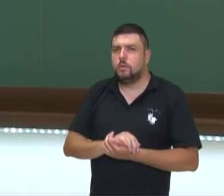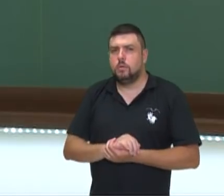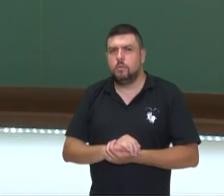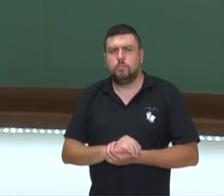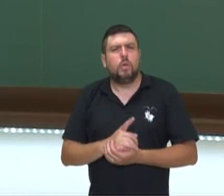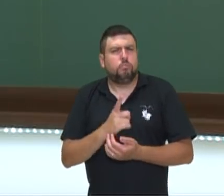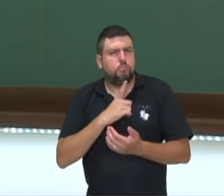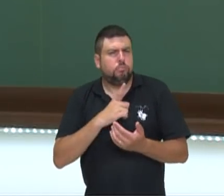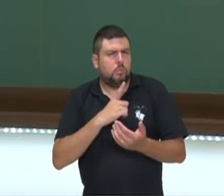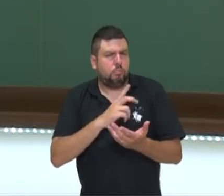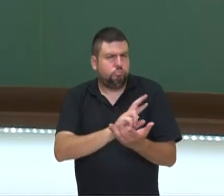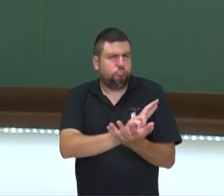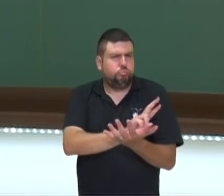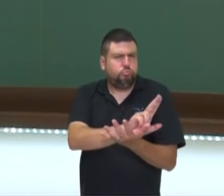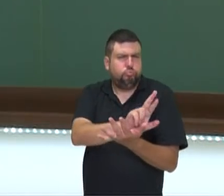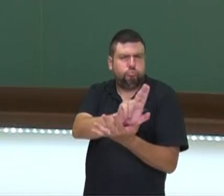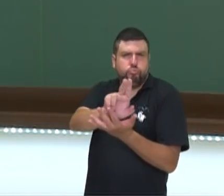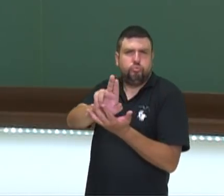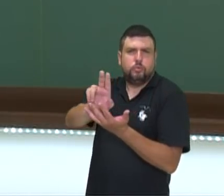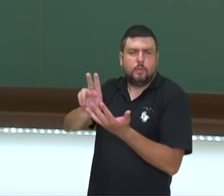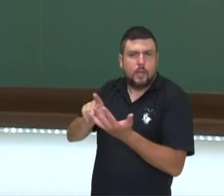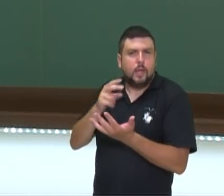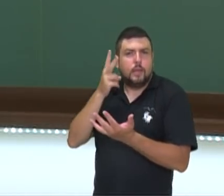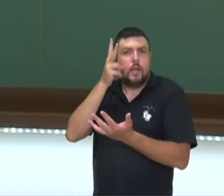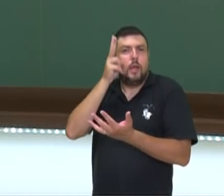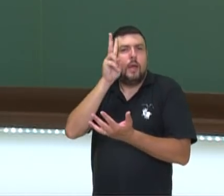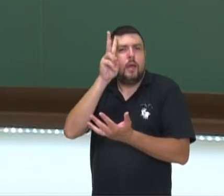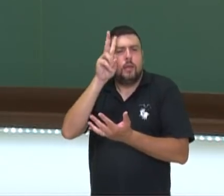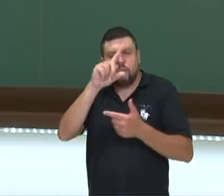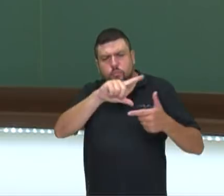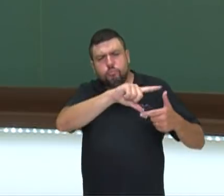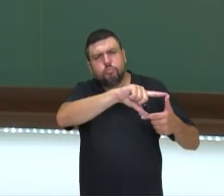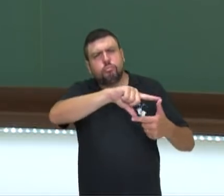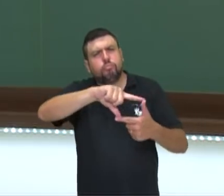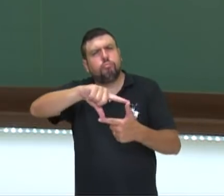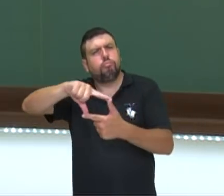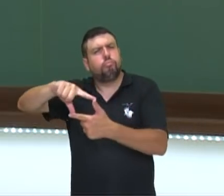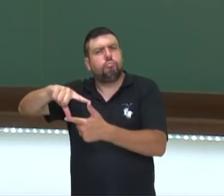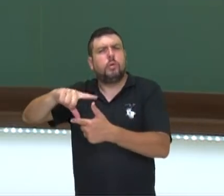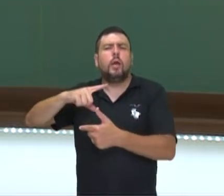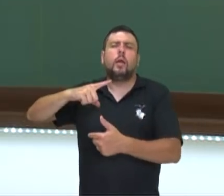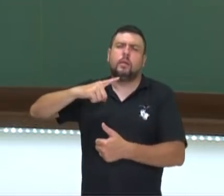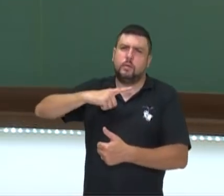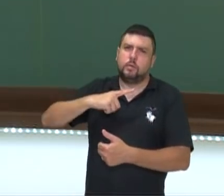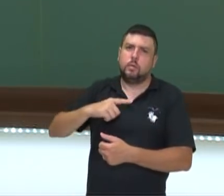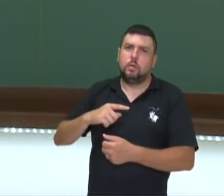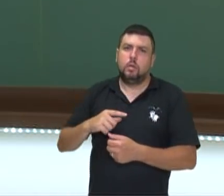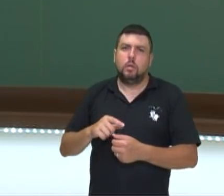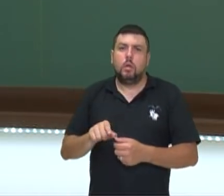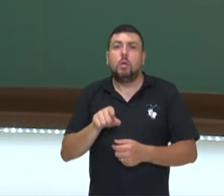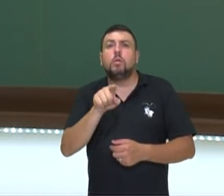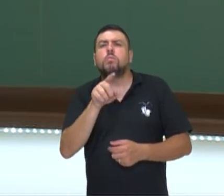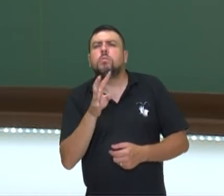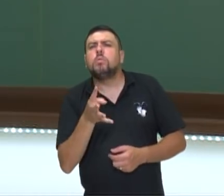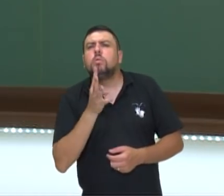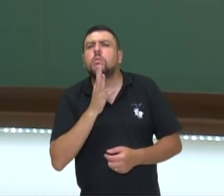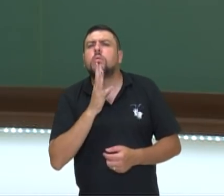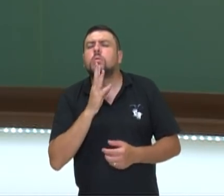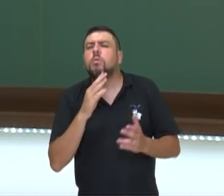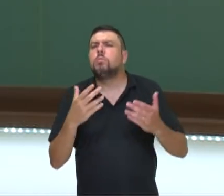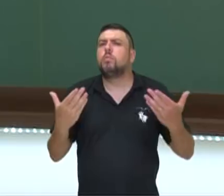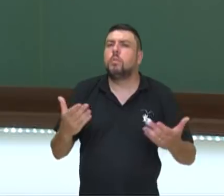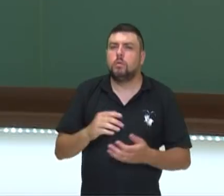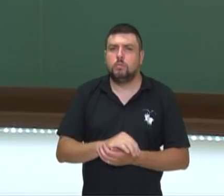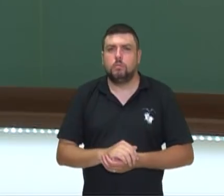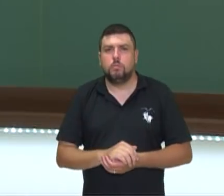historinhas de comic strips, né, das histórias em quadrinhos que existem por aí, das tirinhas que existem por aí, qual que você conhece? Eu